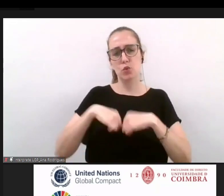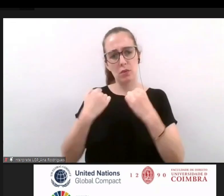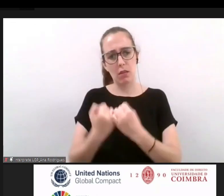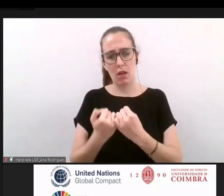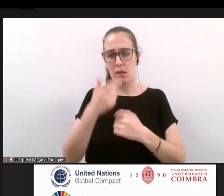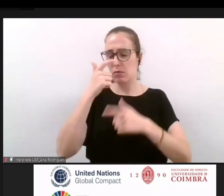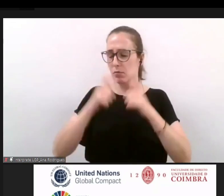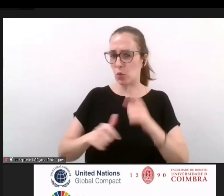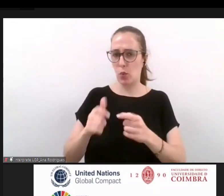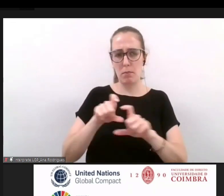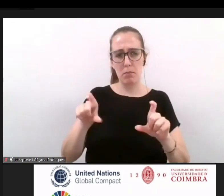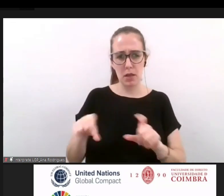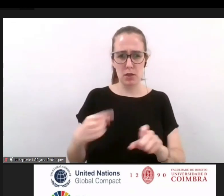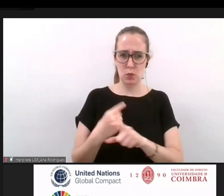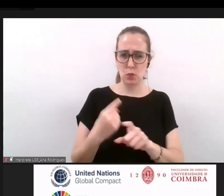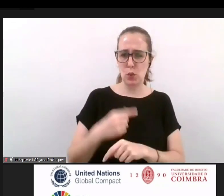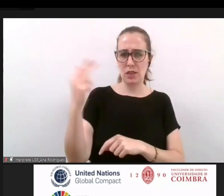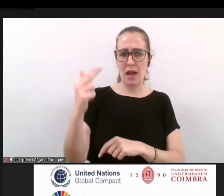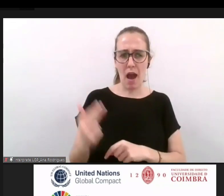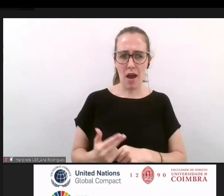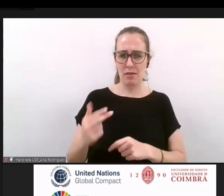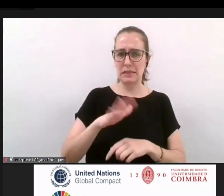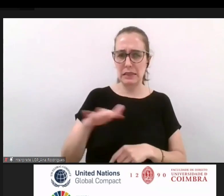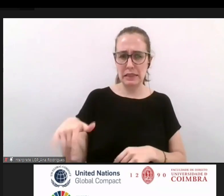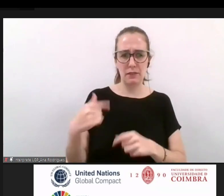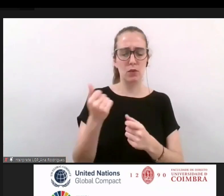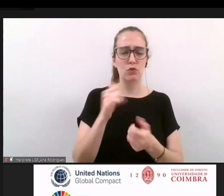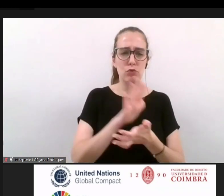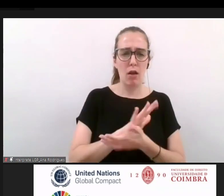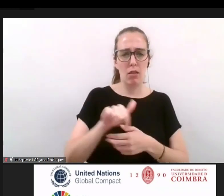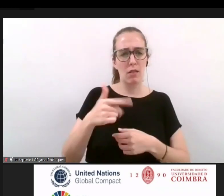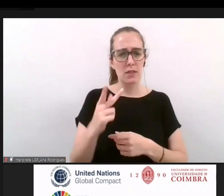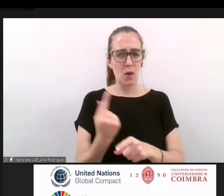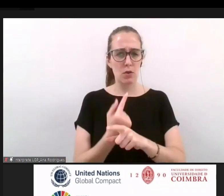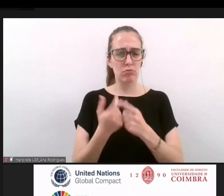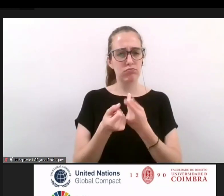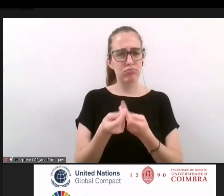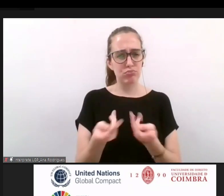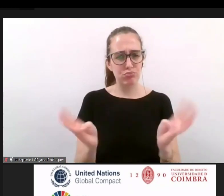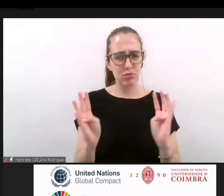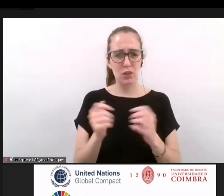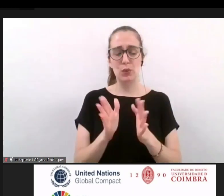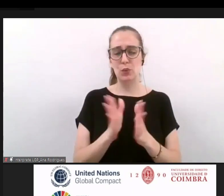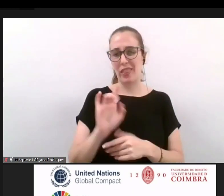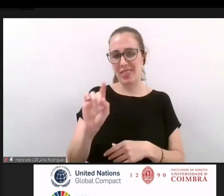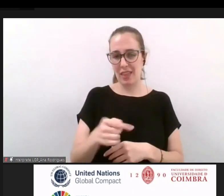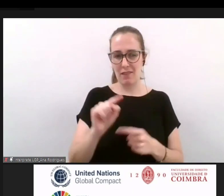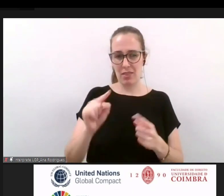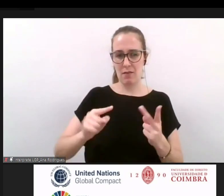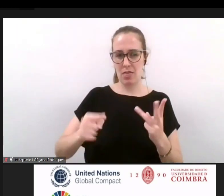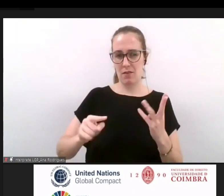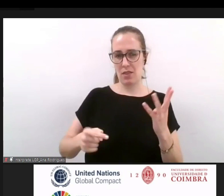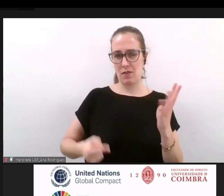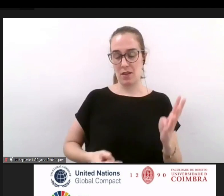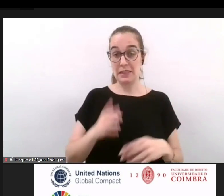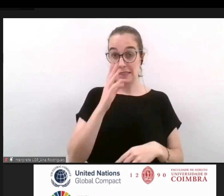agentes económicos, do meio artístico e científico e dos média, no fundo, e de todos nós, para que haja